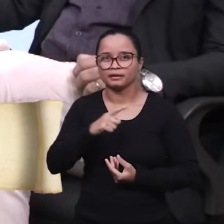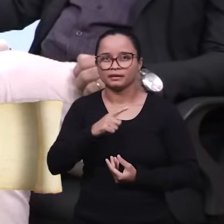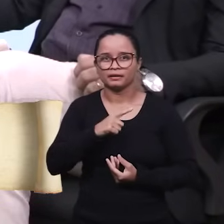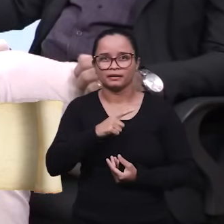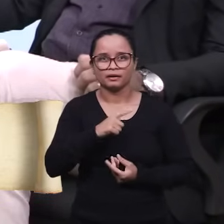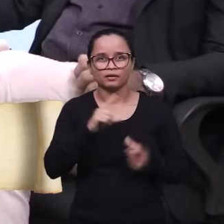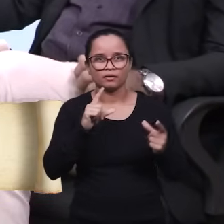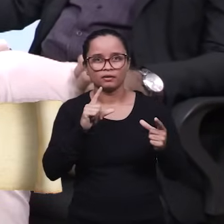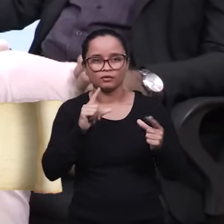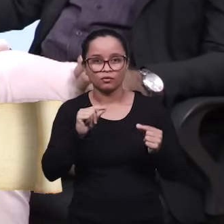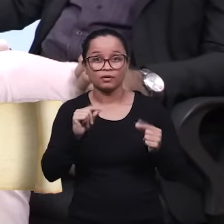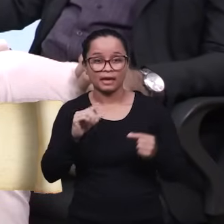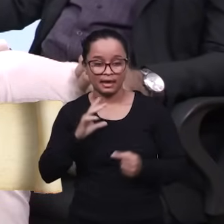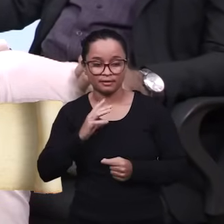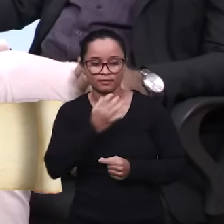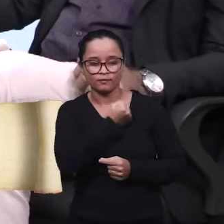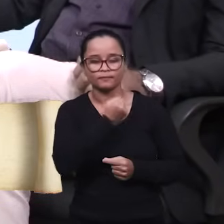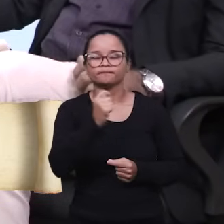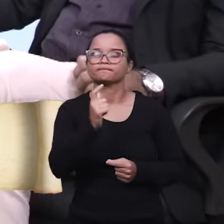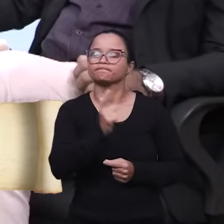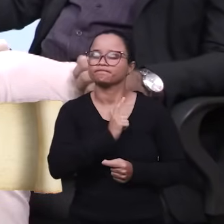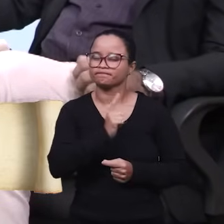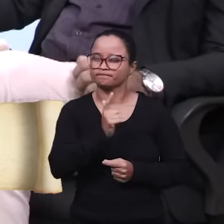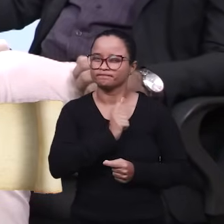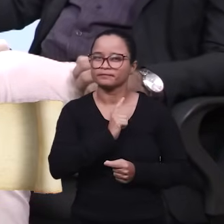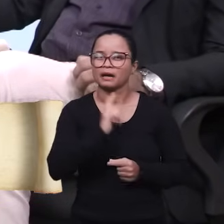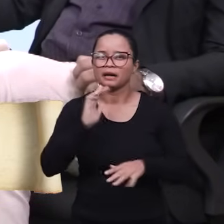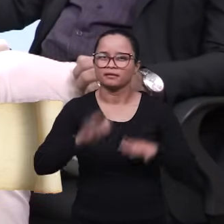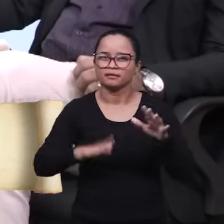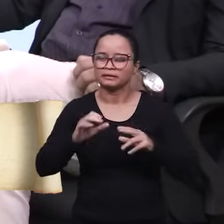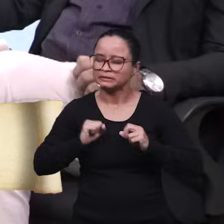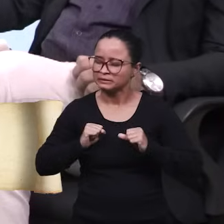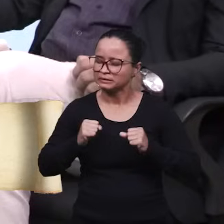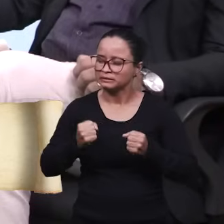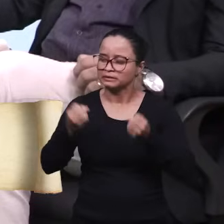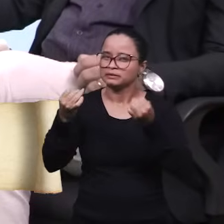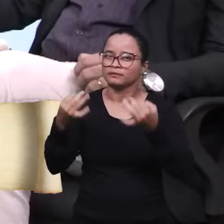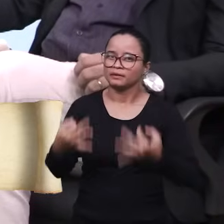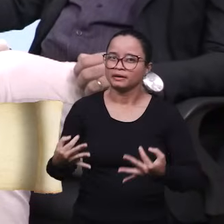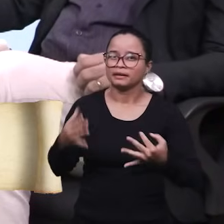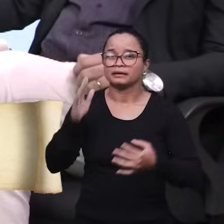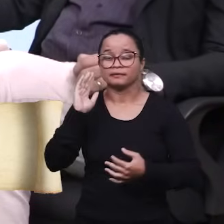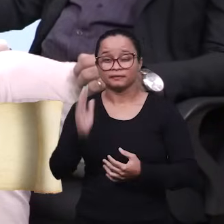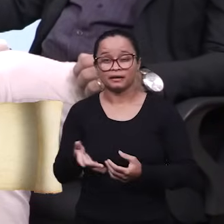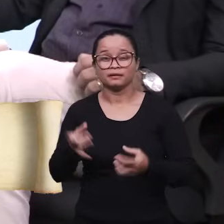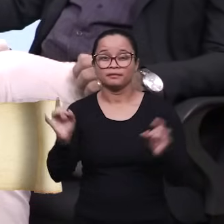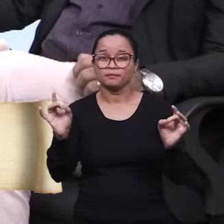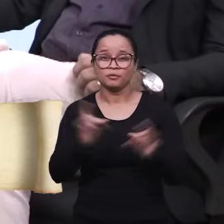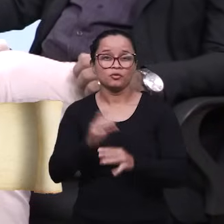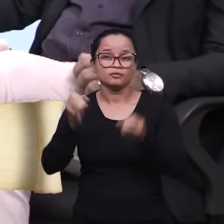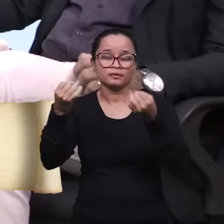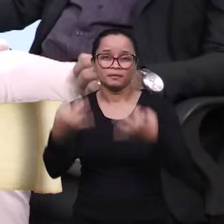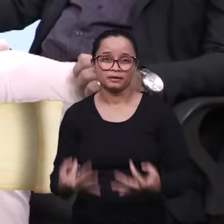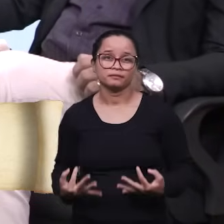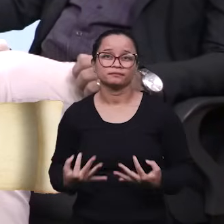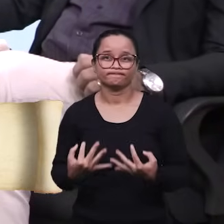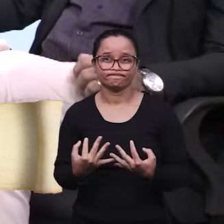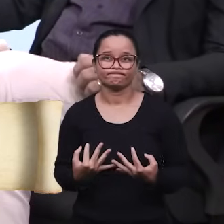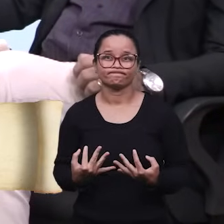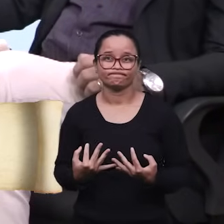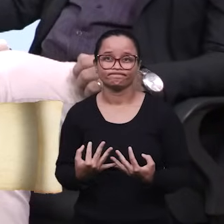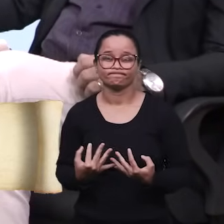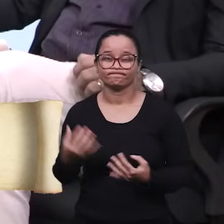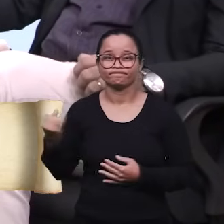e que existe uma salvação. Às vezes nós nos esforçamos para explicar o que já está explicado.